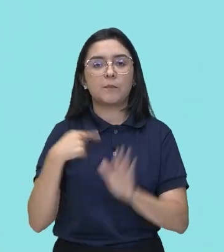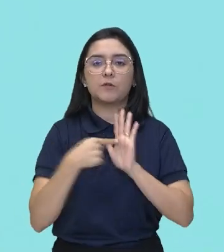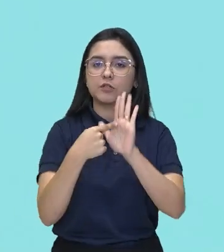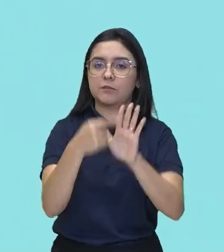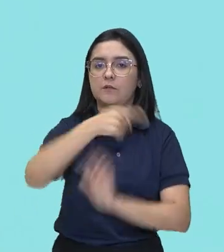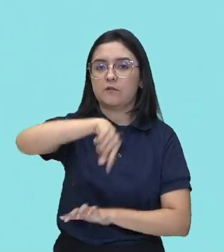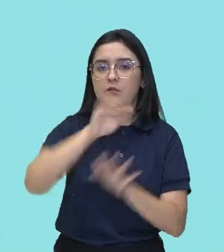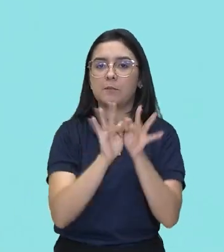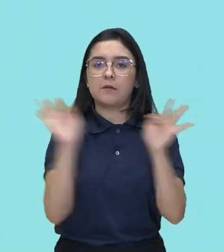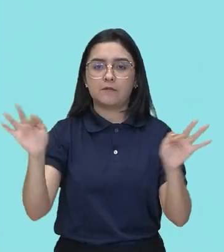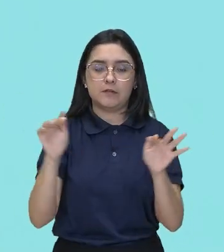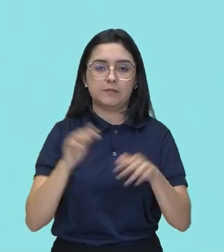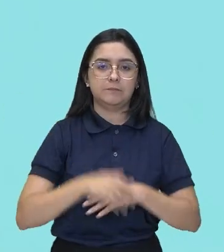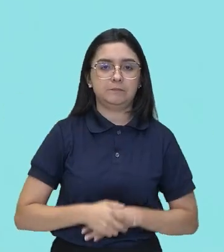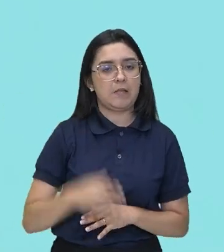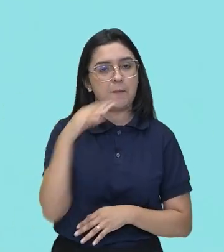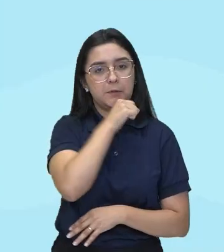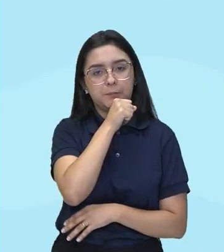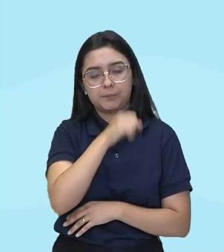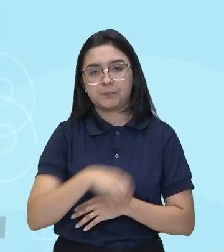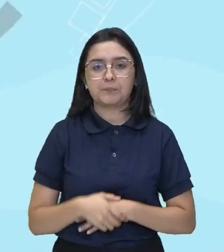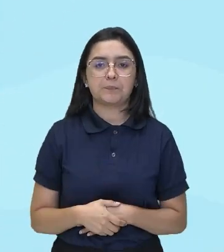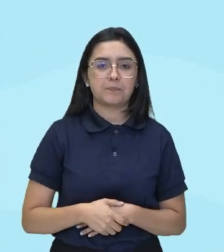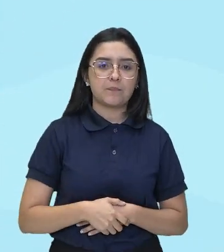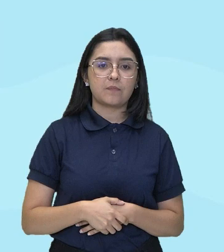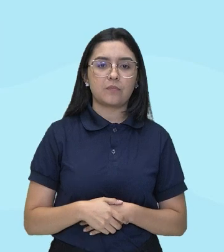apresentando aí um trava-língua pra gente.